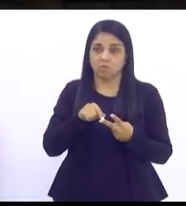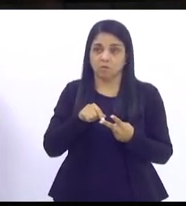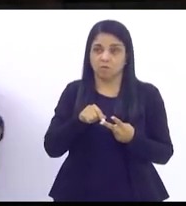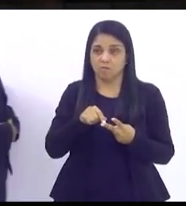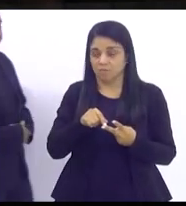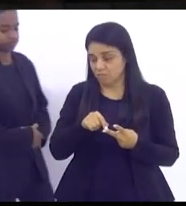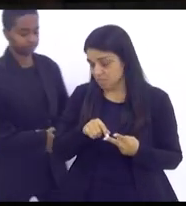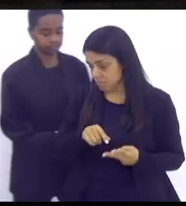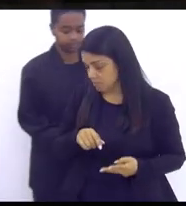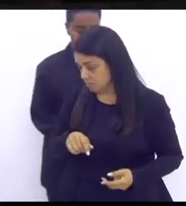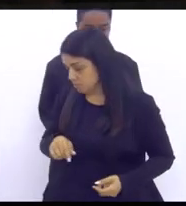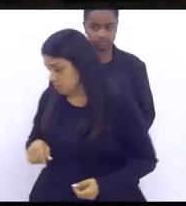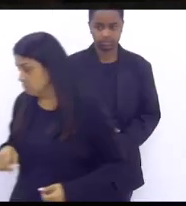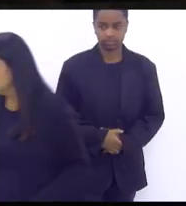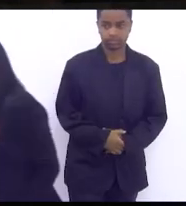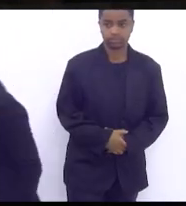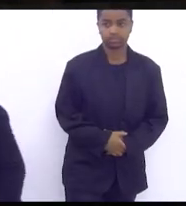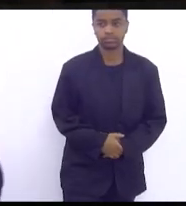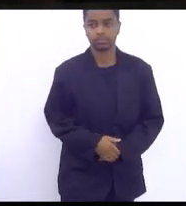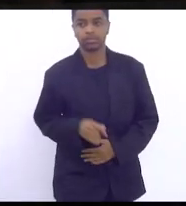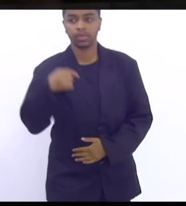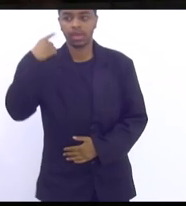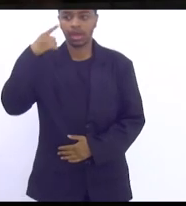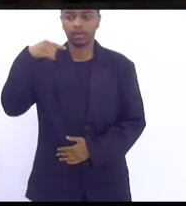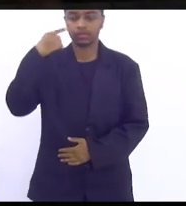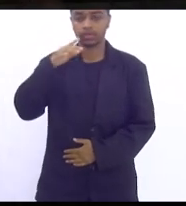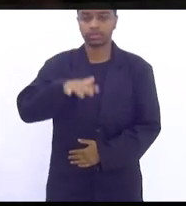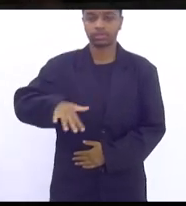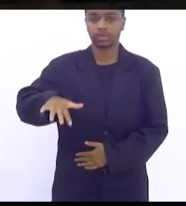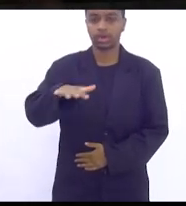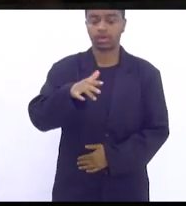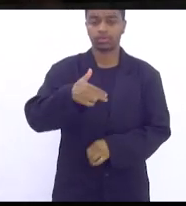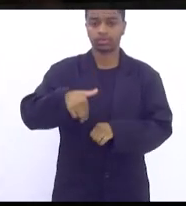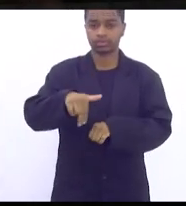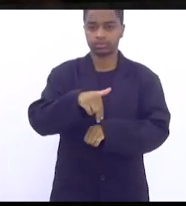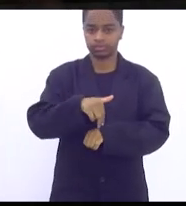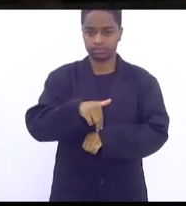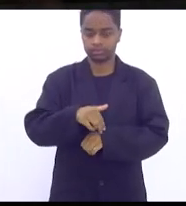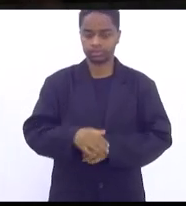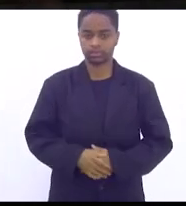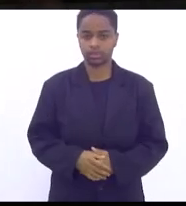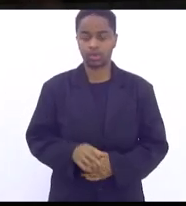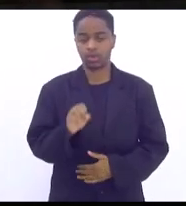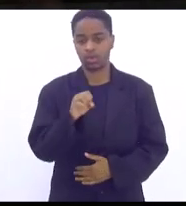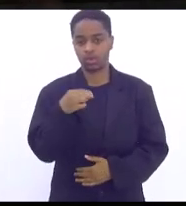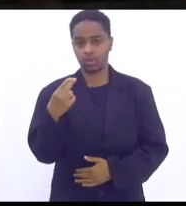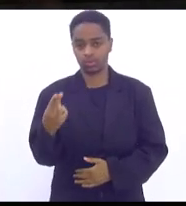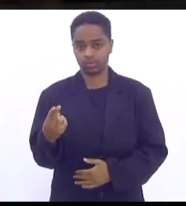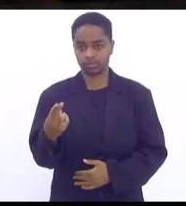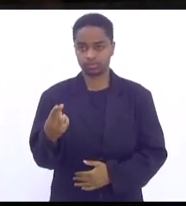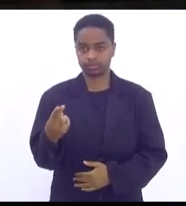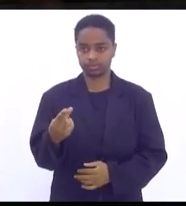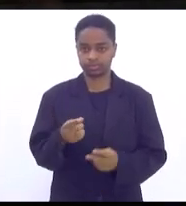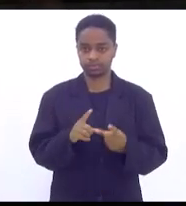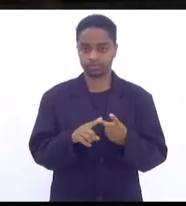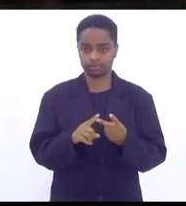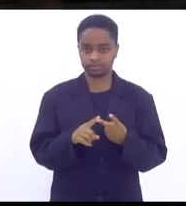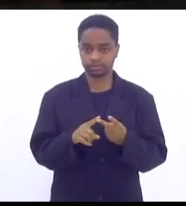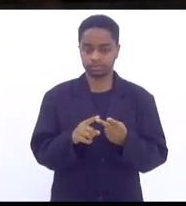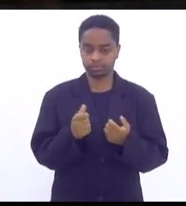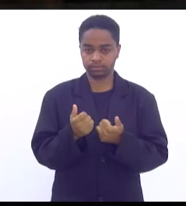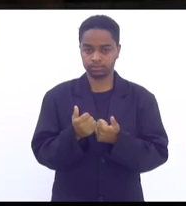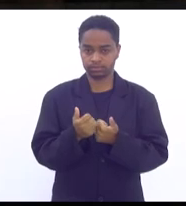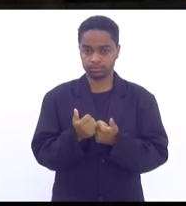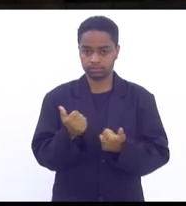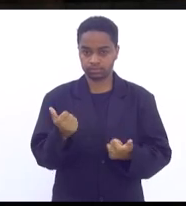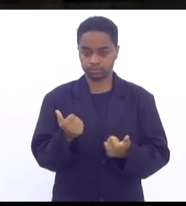o advogado-geral da União, chamado Messias, ou o subsecretário,